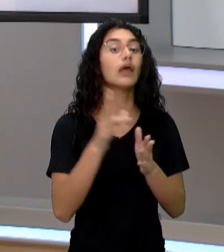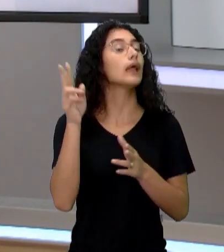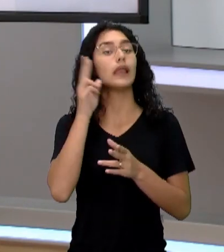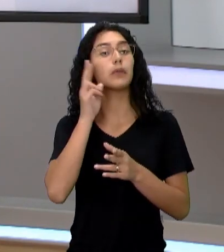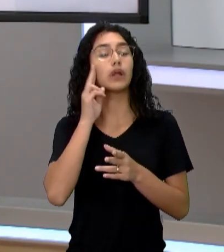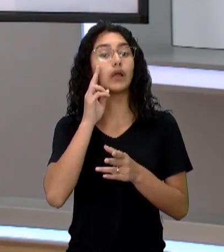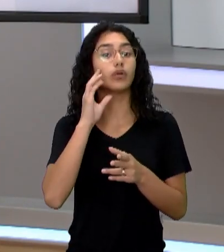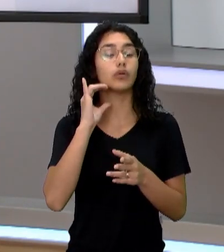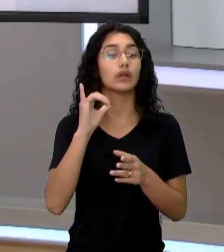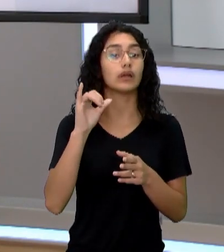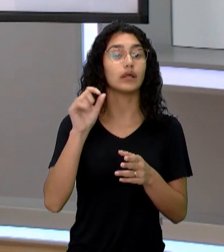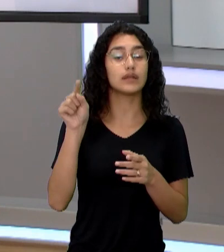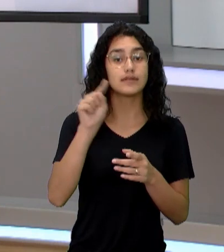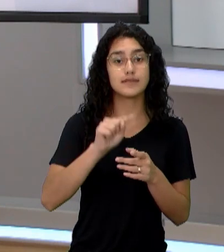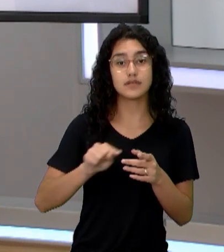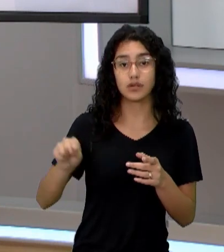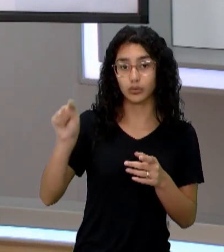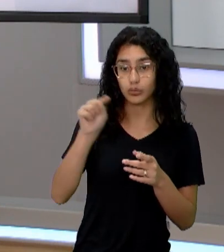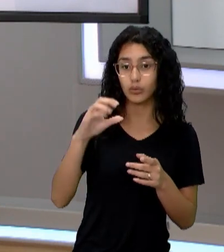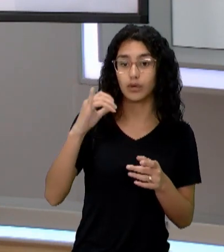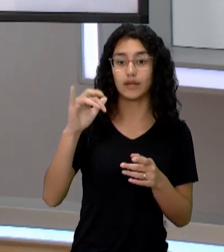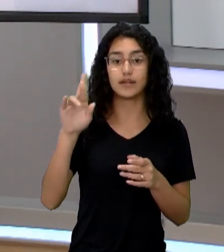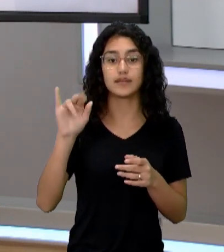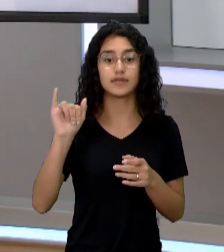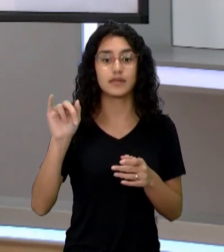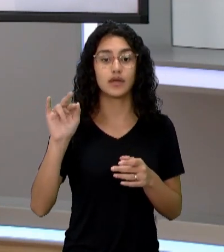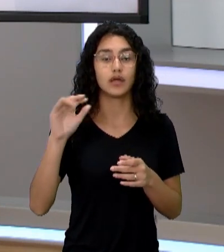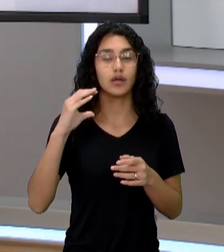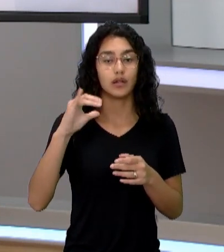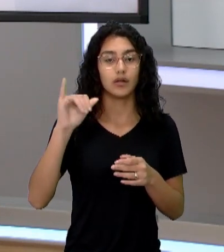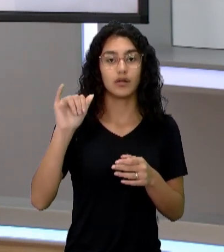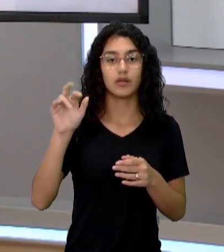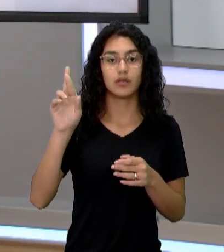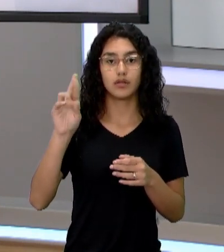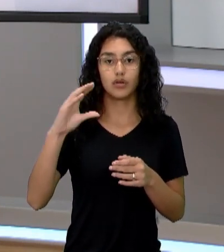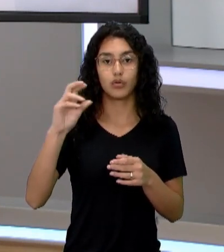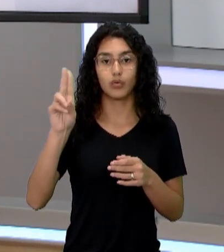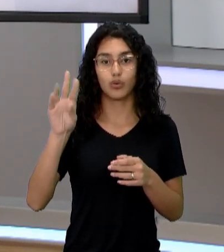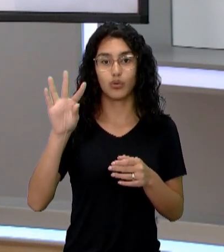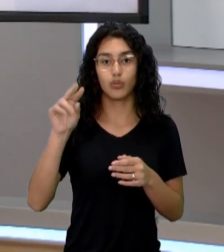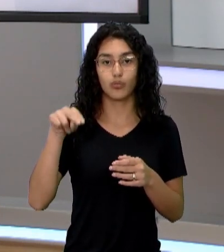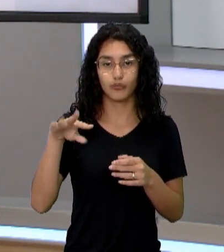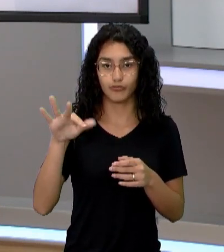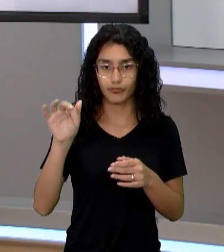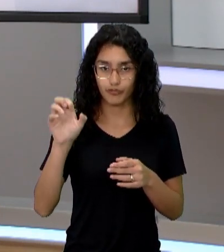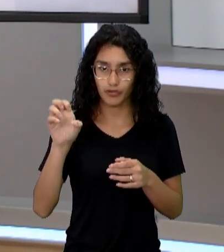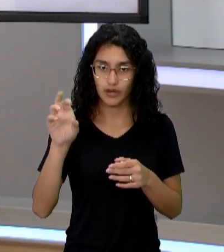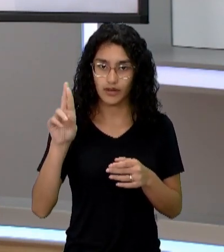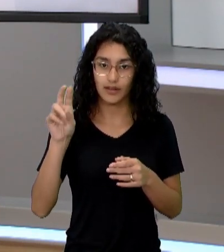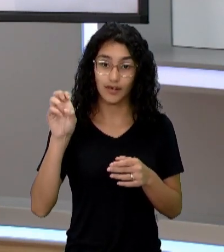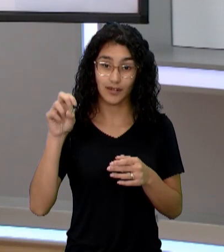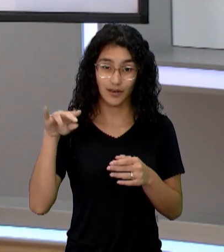circunferência, apesar de serem termos que estão relacionados, são coisas diferentes, tá?